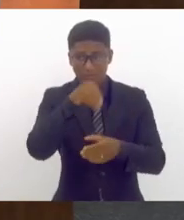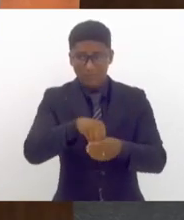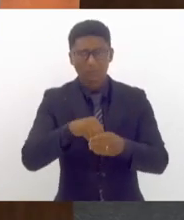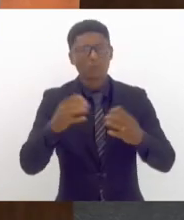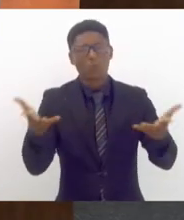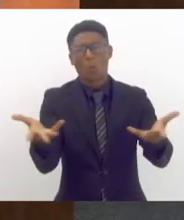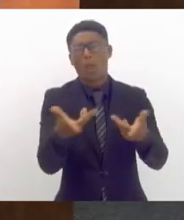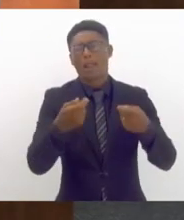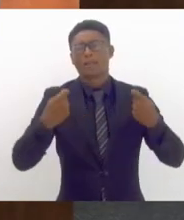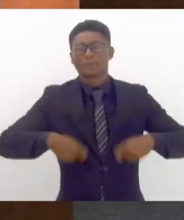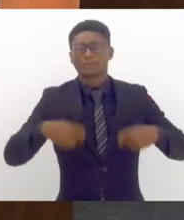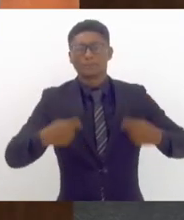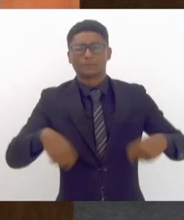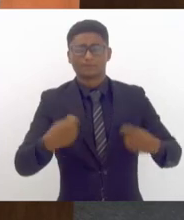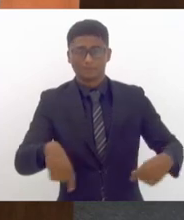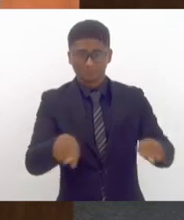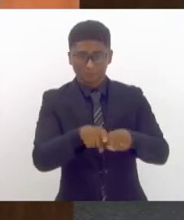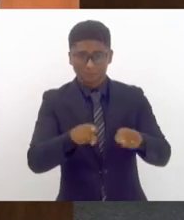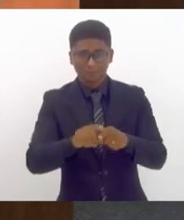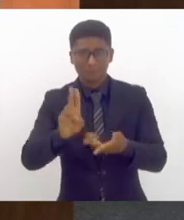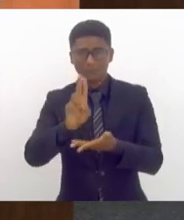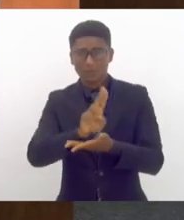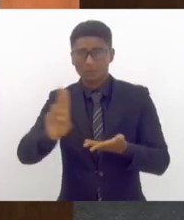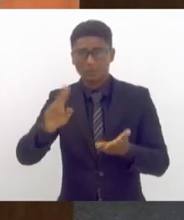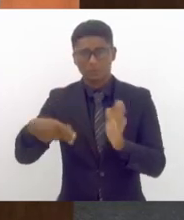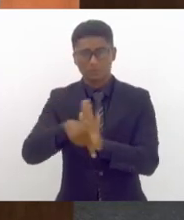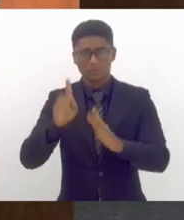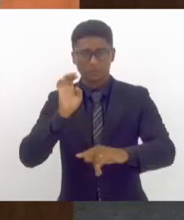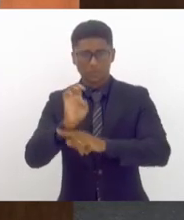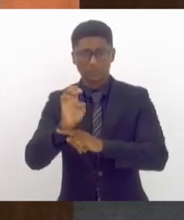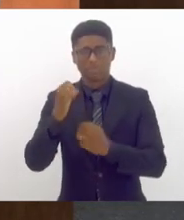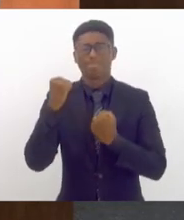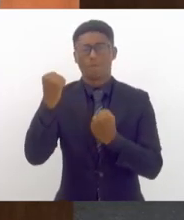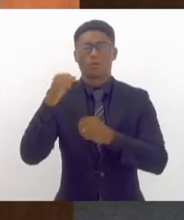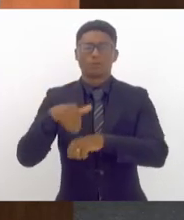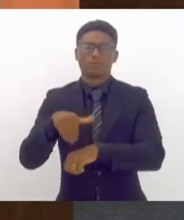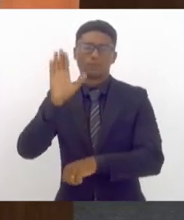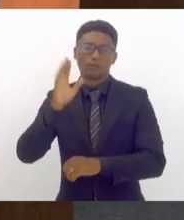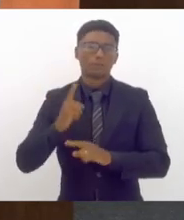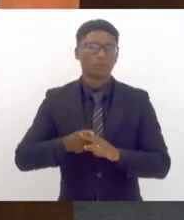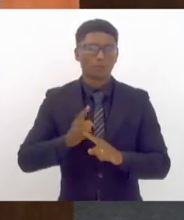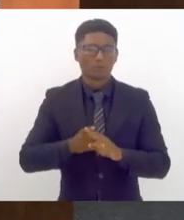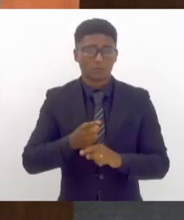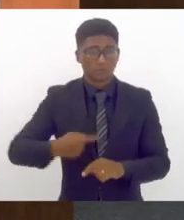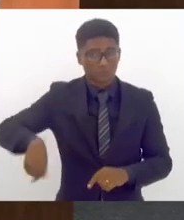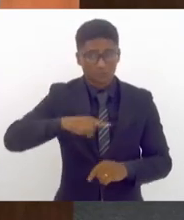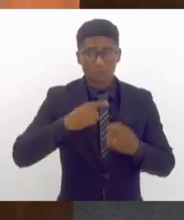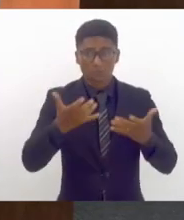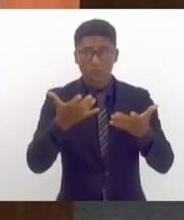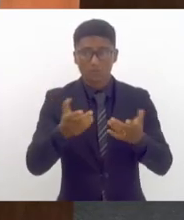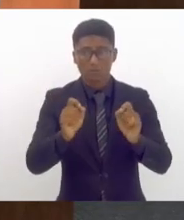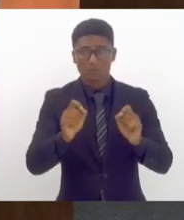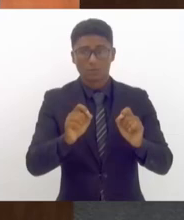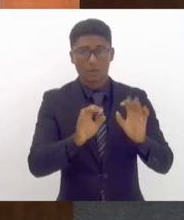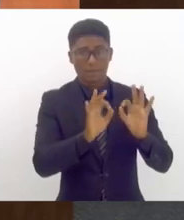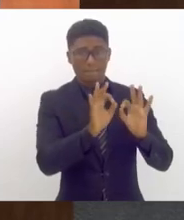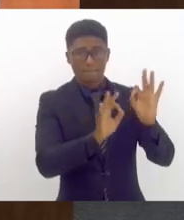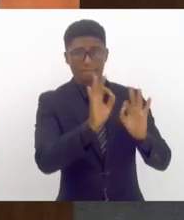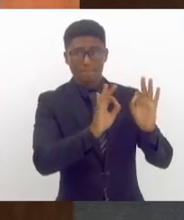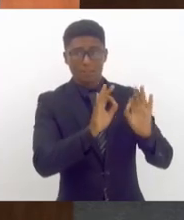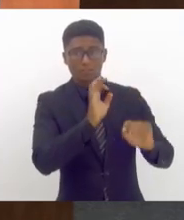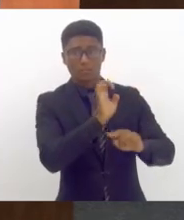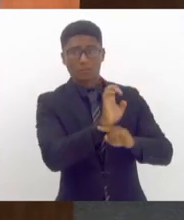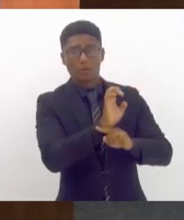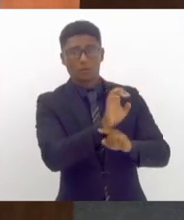qualidade, para que as nossas universidades estaduais se fortaleçam, porque a gente quer ter um plano estadual